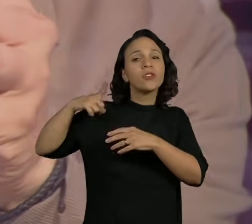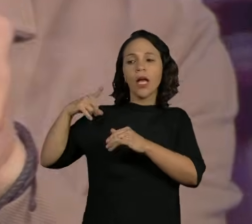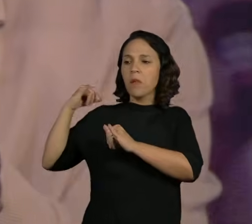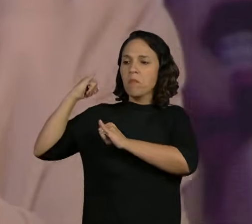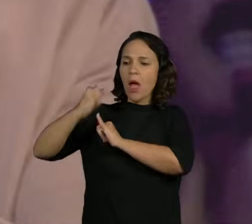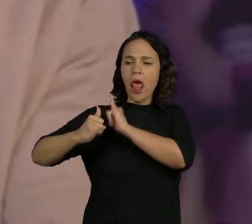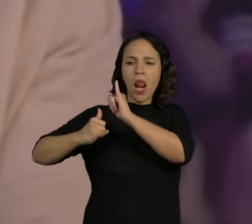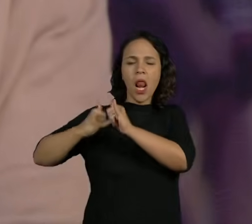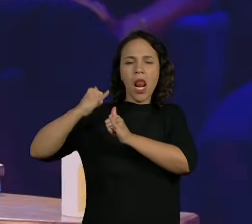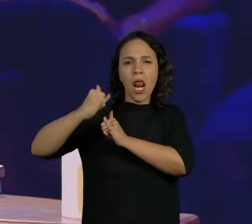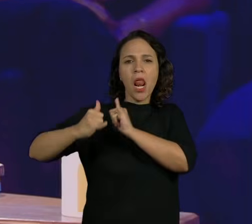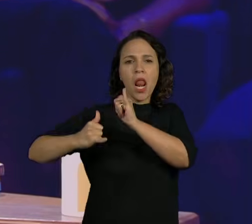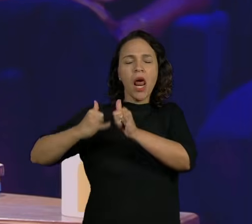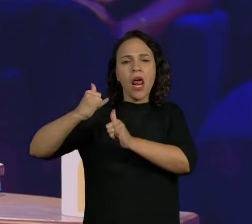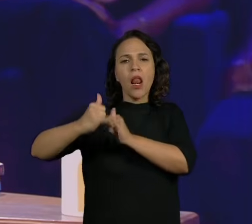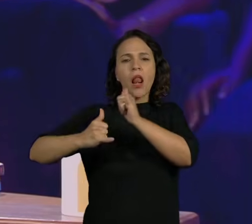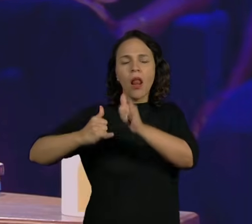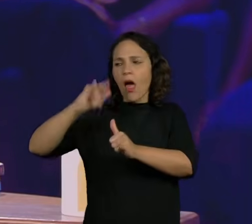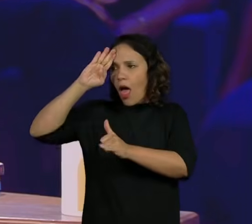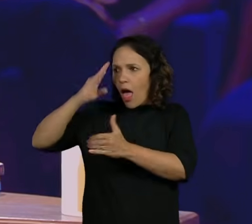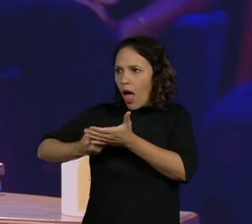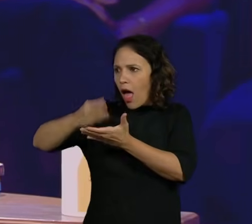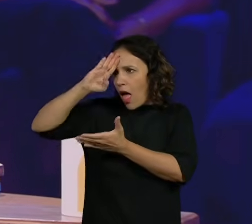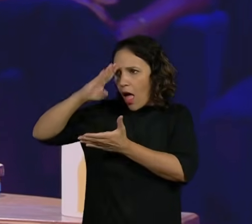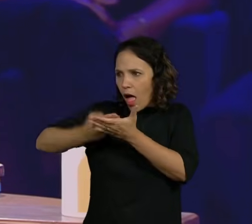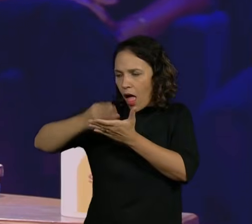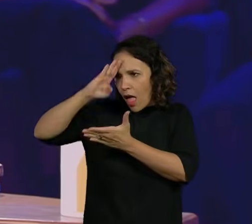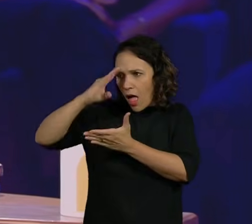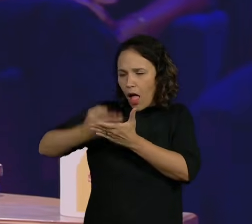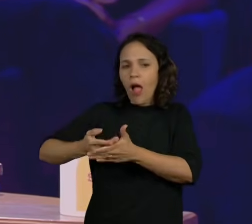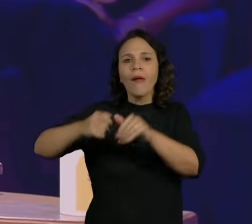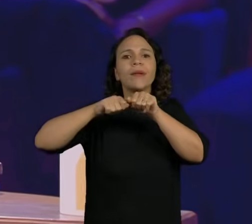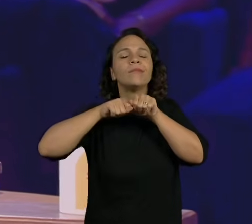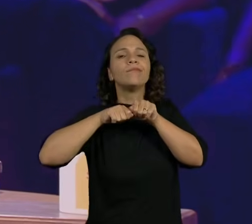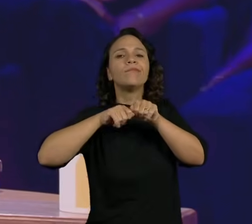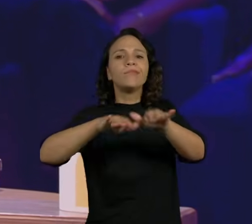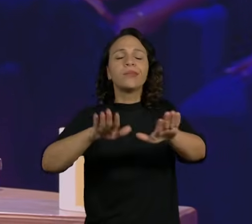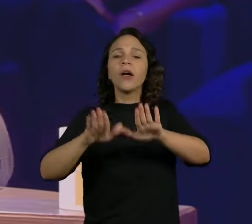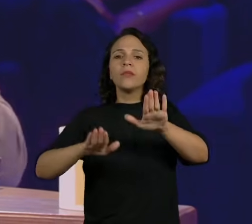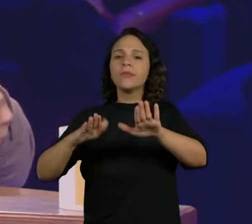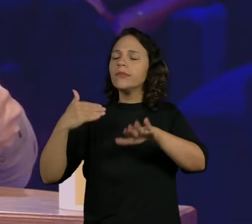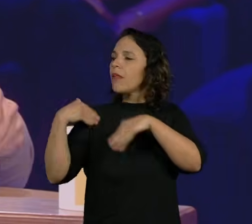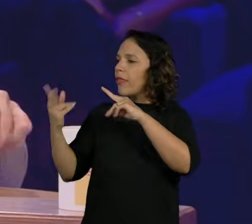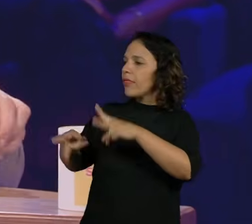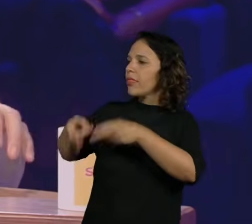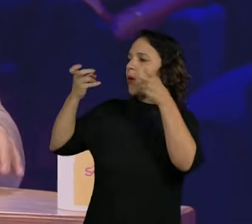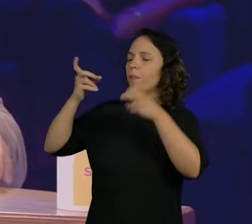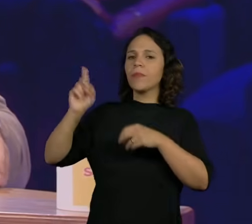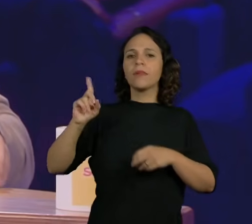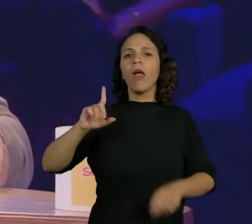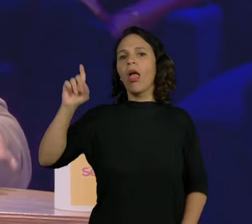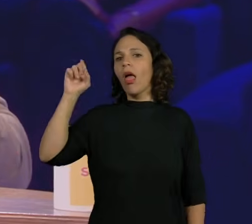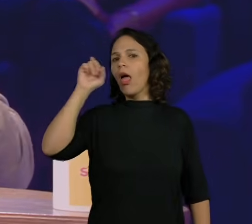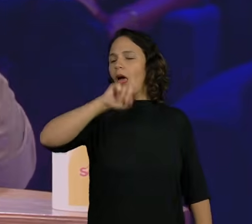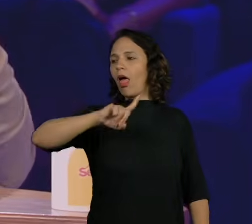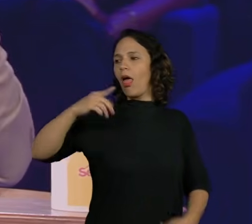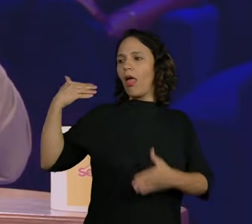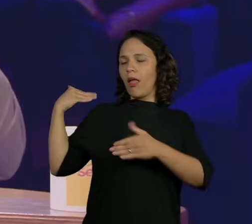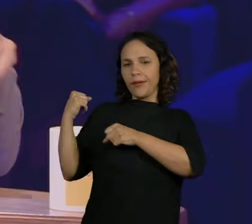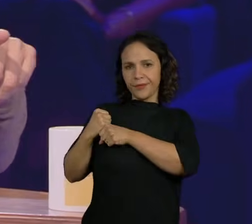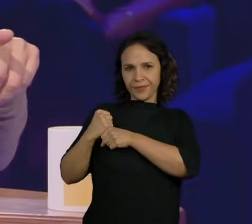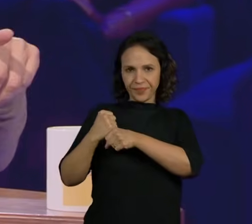vão se construindo e a gente vai acreditando nesses mitos e não vai percebendo, né, os erros que eles trazem. E eu